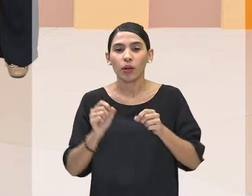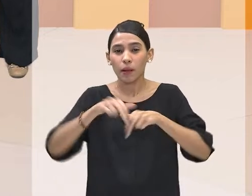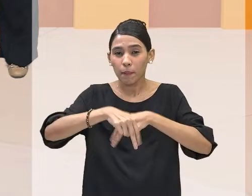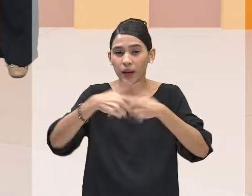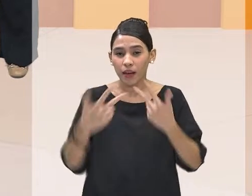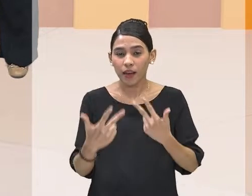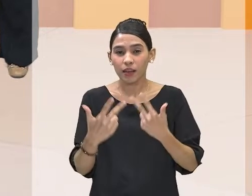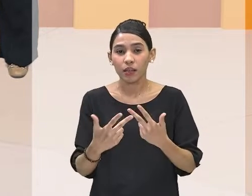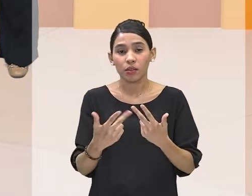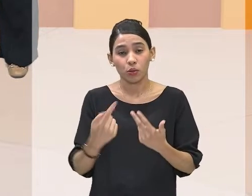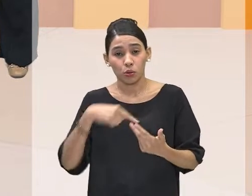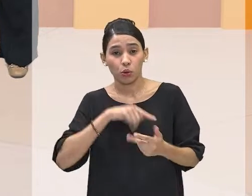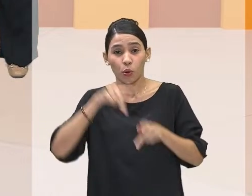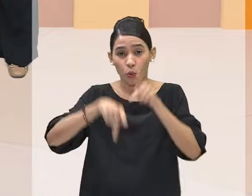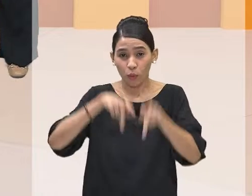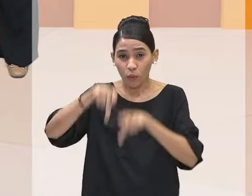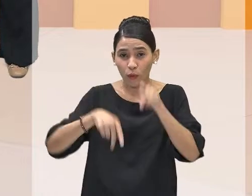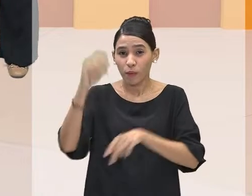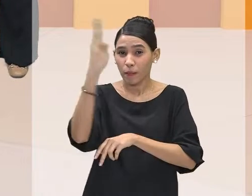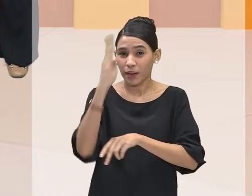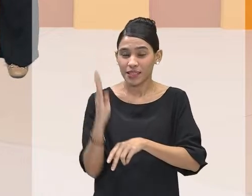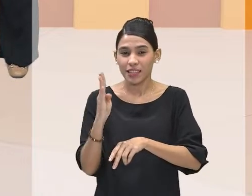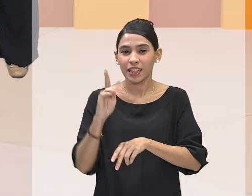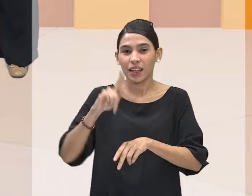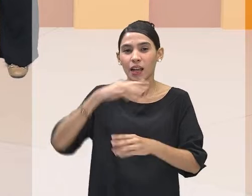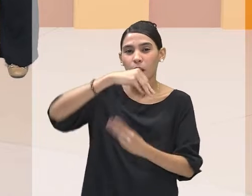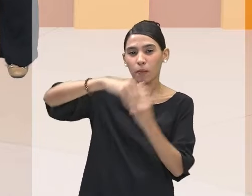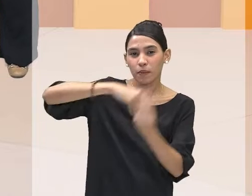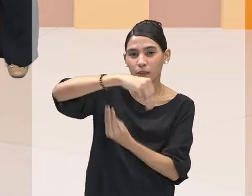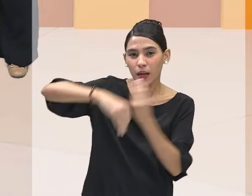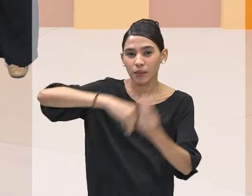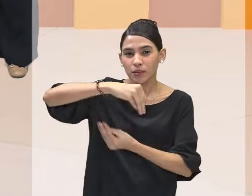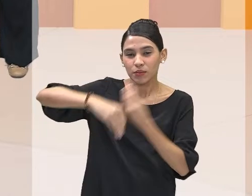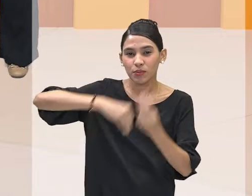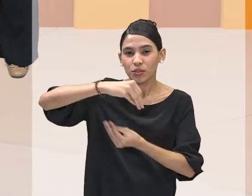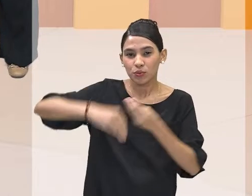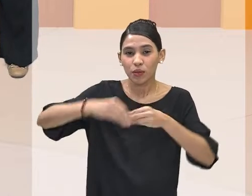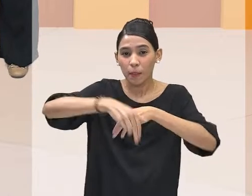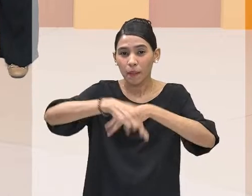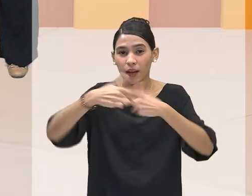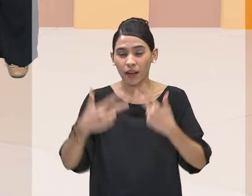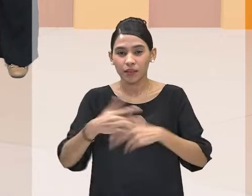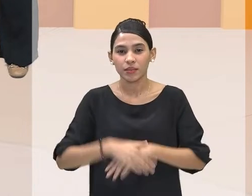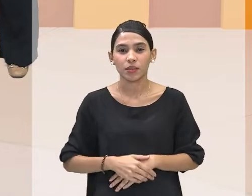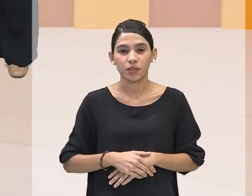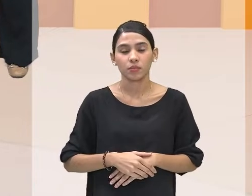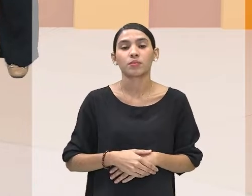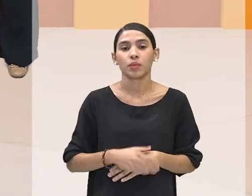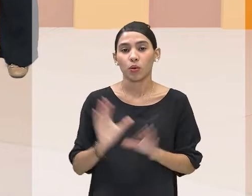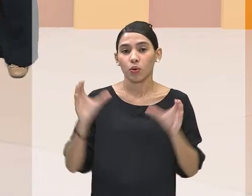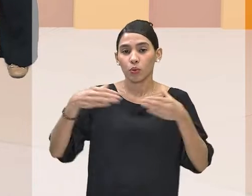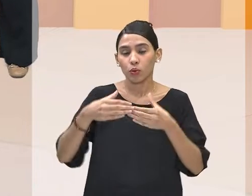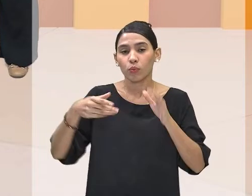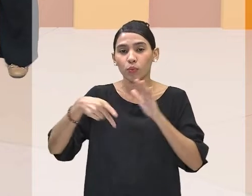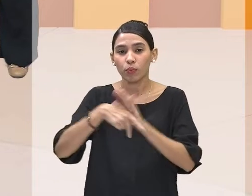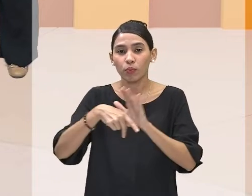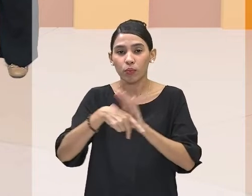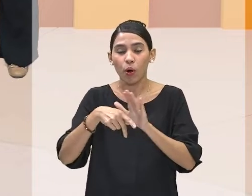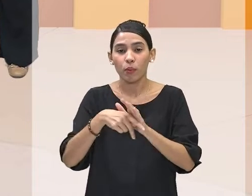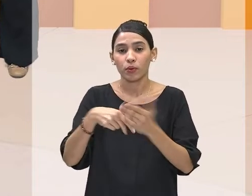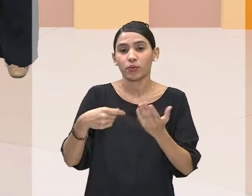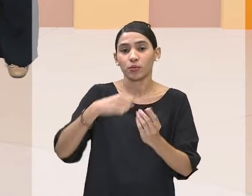nós, o povo brasileiro, somos uma mistura de etnias. A composição étnica da sociedade